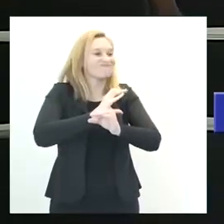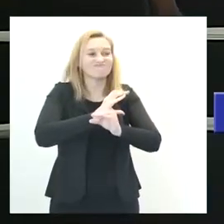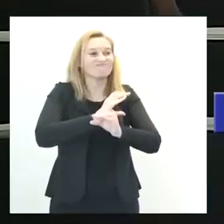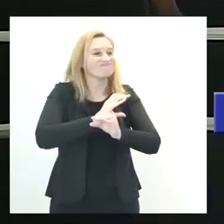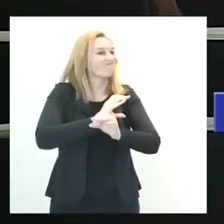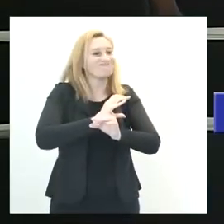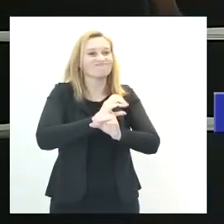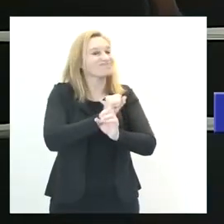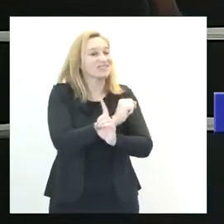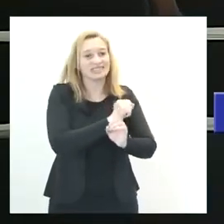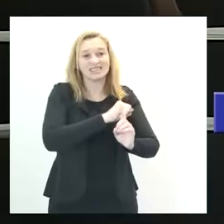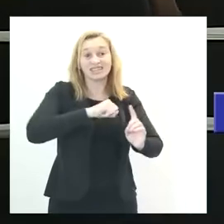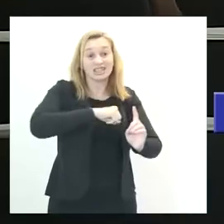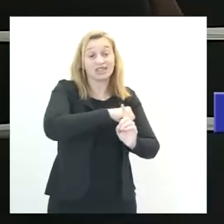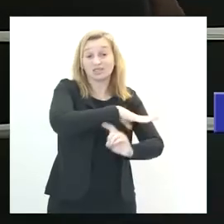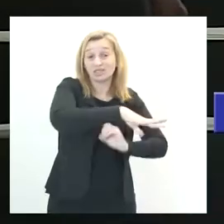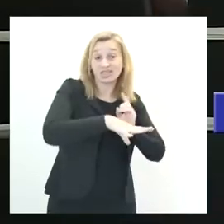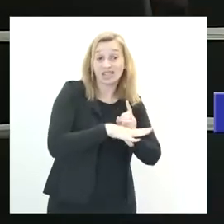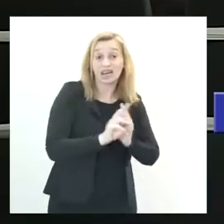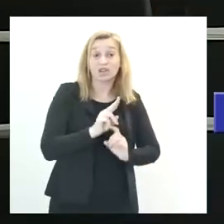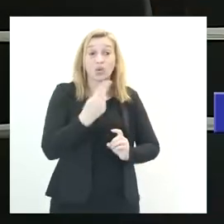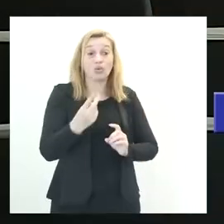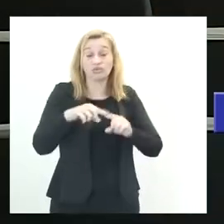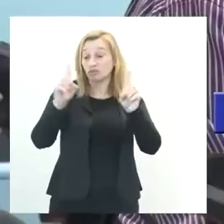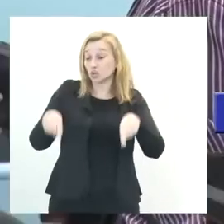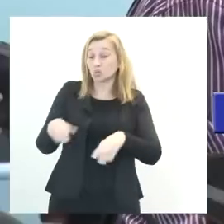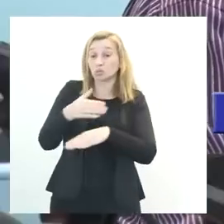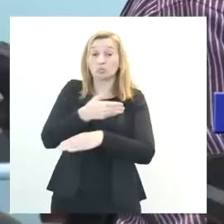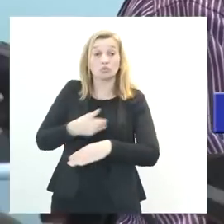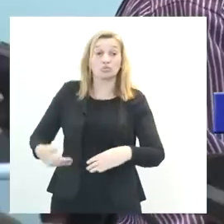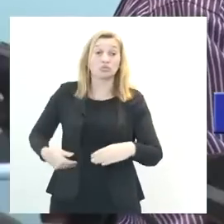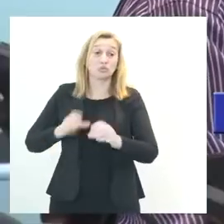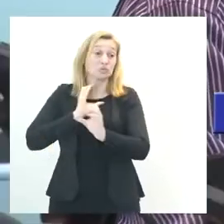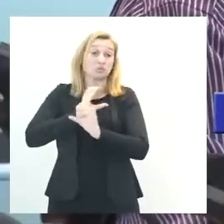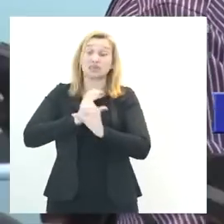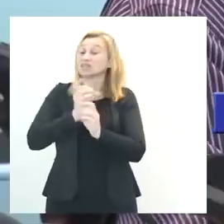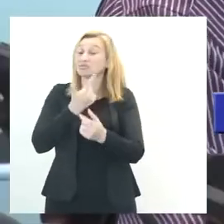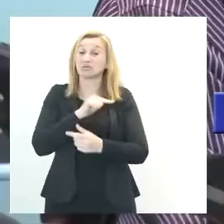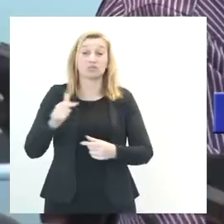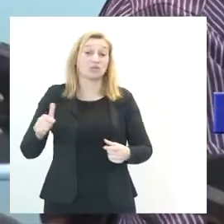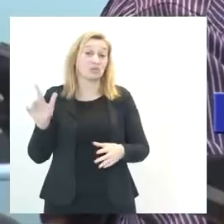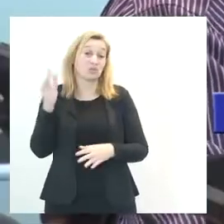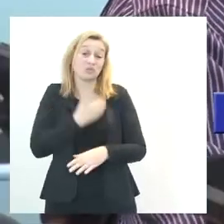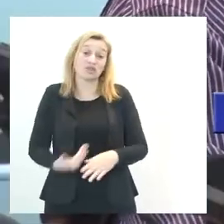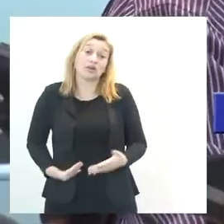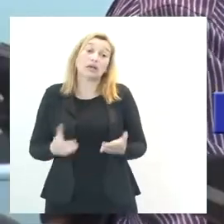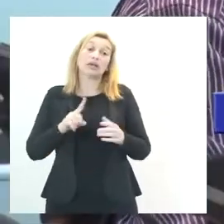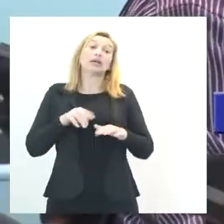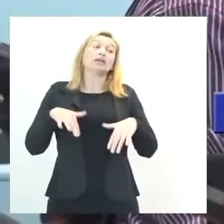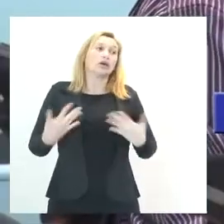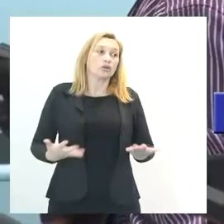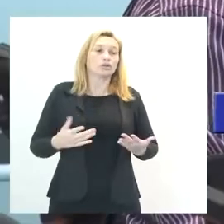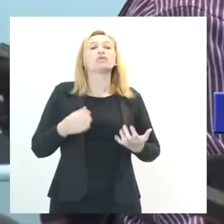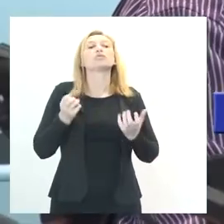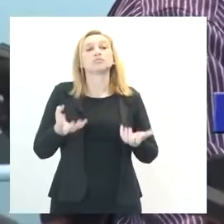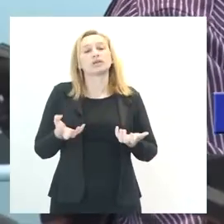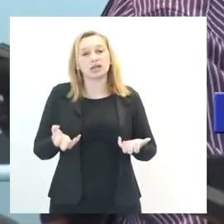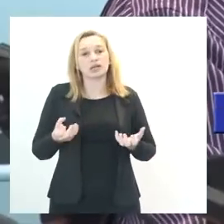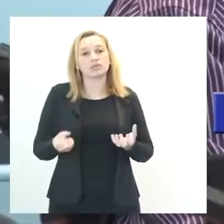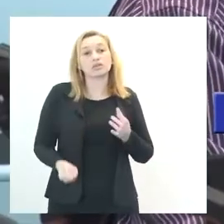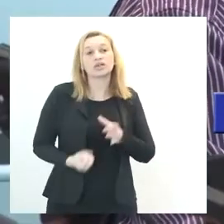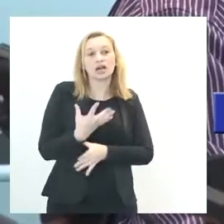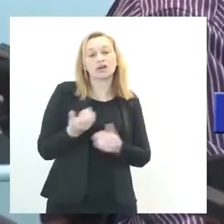os servidores e você na União esse no Estado então a gente espera criar essa